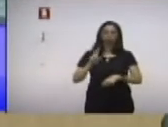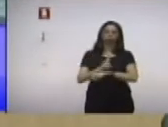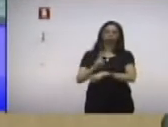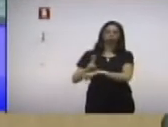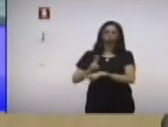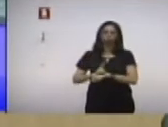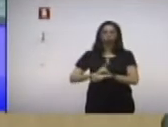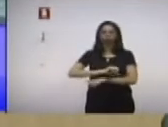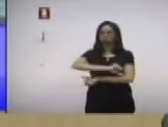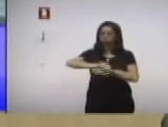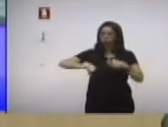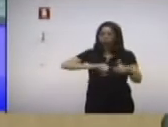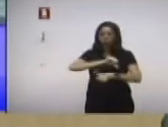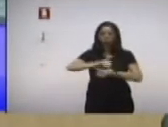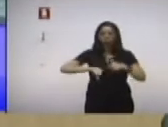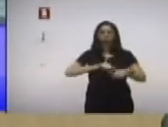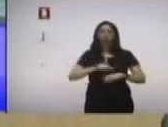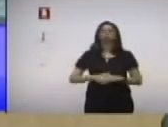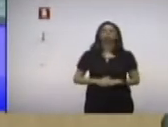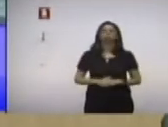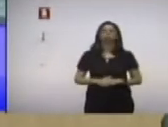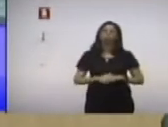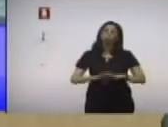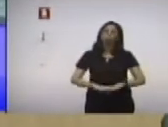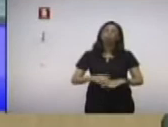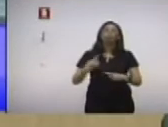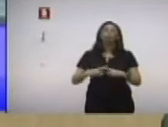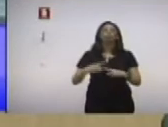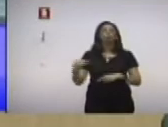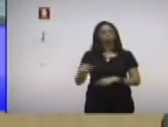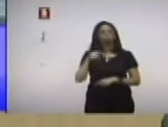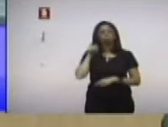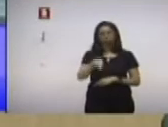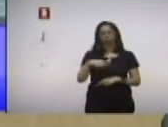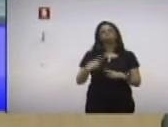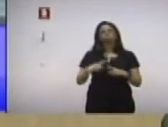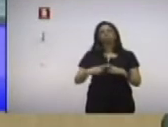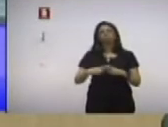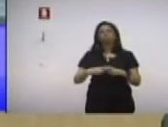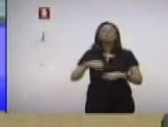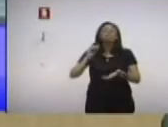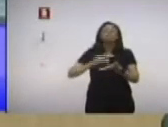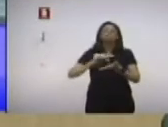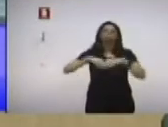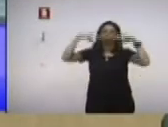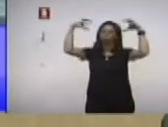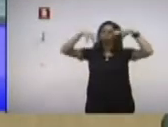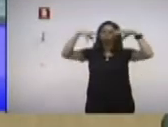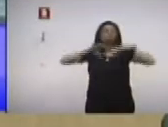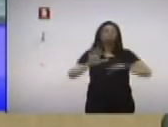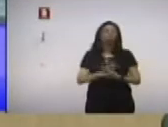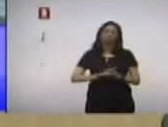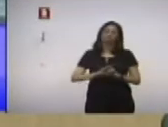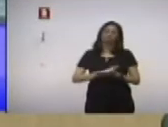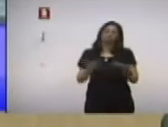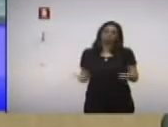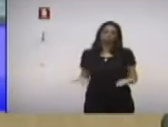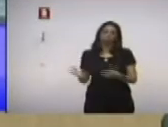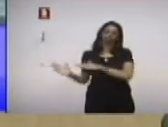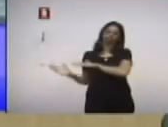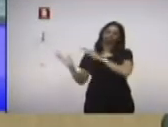acho que isso a questão vai ser muito importante pela crise que nós estamos passando e também não podemos esquecer que graças a uma obra da Sabesp